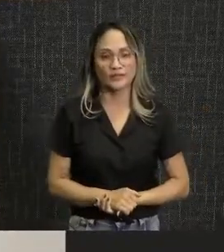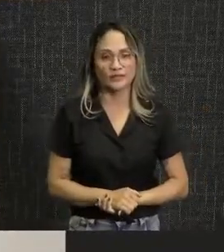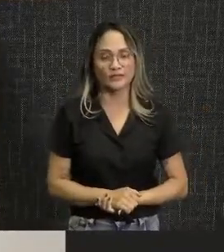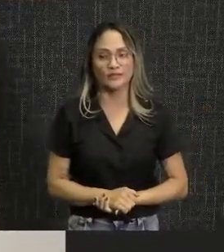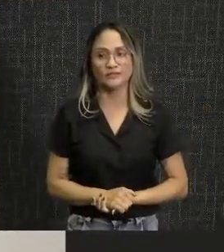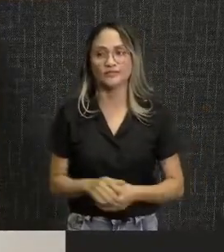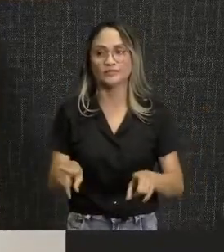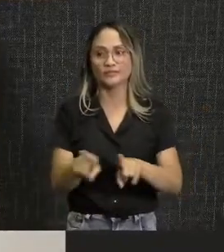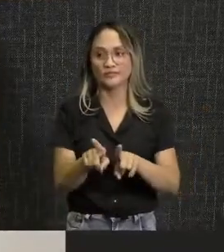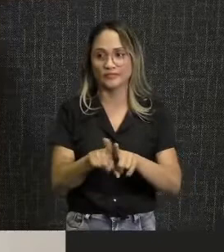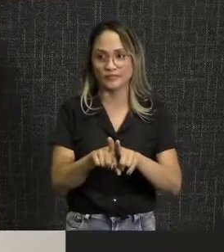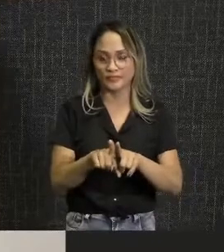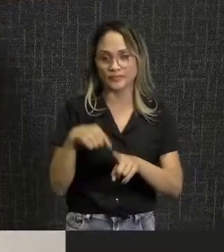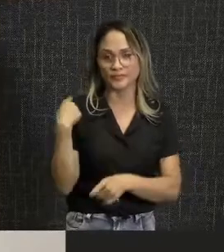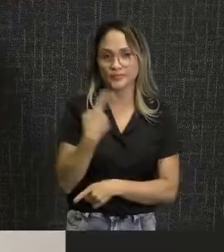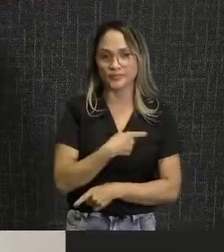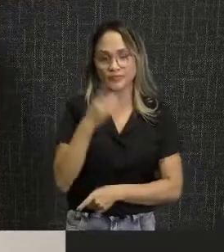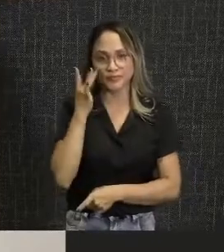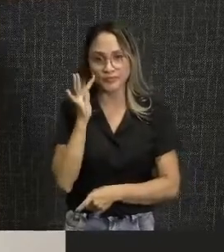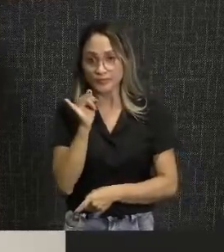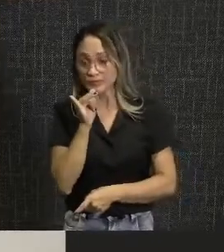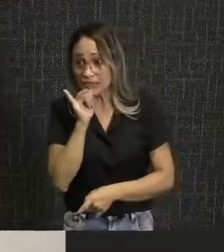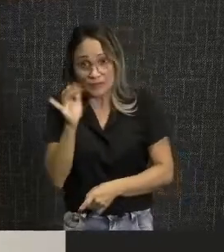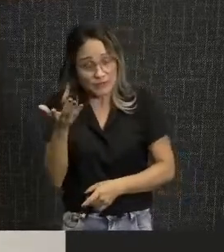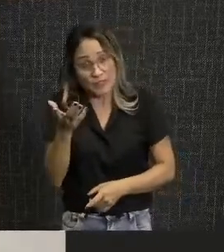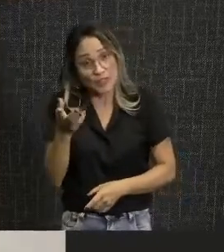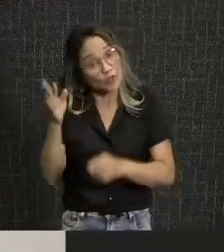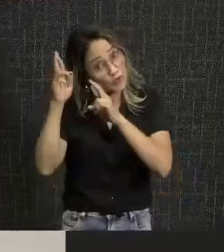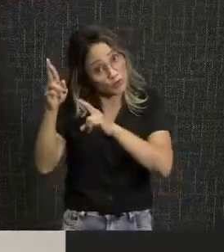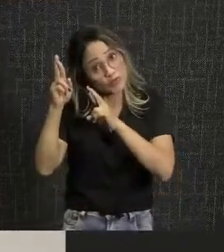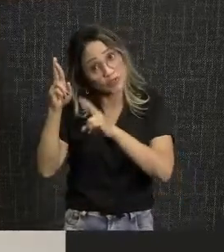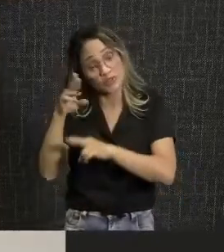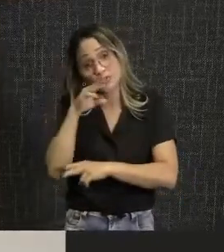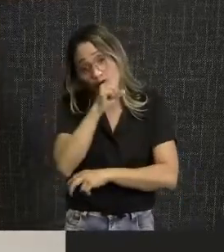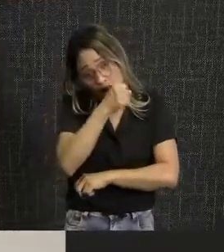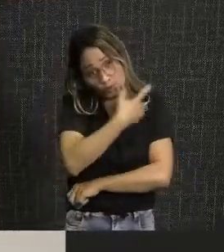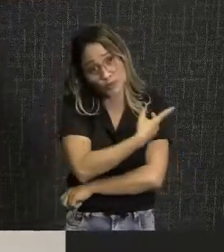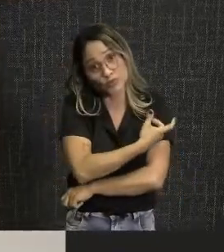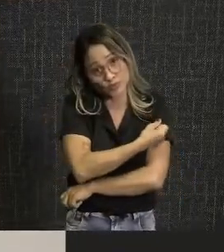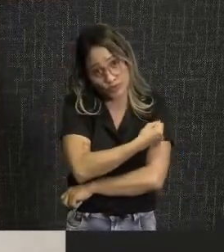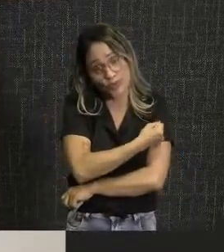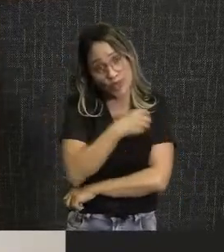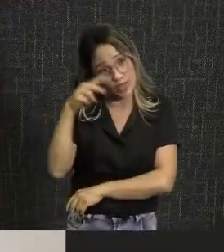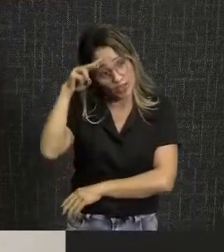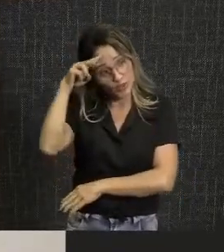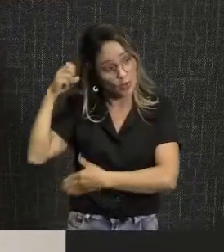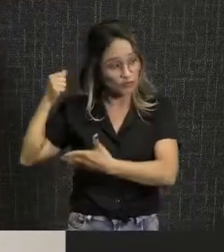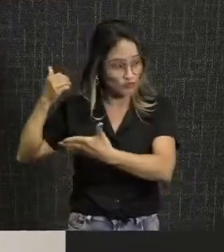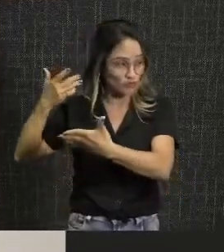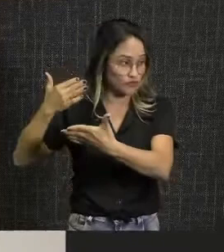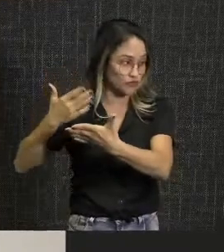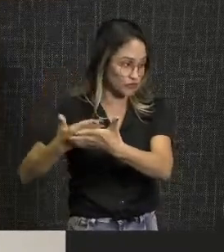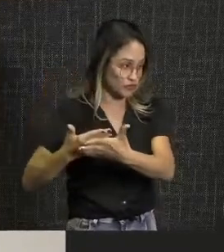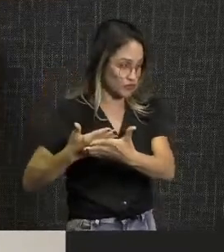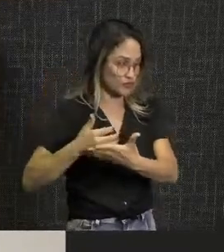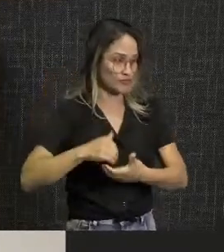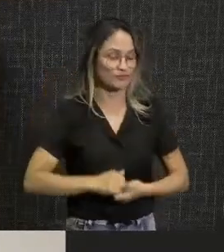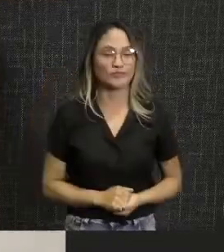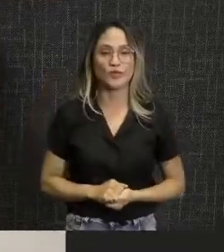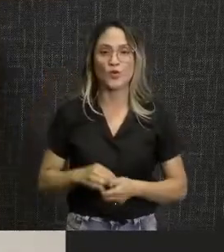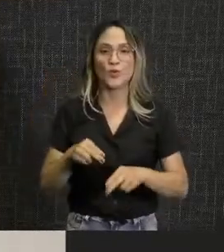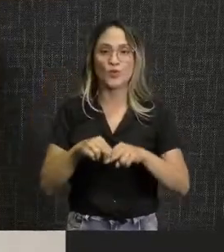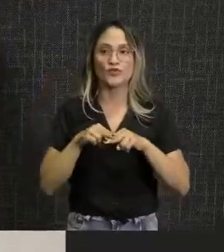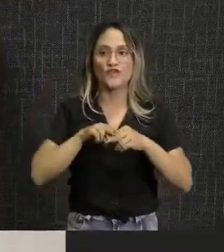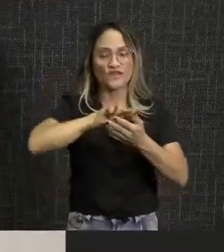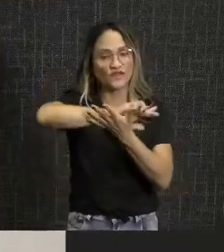A perspectiva é que essa vacina saia rápido, talvez vai ser a vacina mais rápida da história. Tá? Por quê? Por vários motivos. Uma,